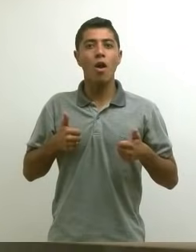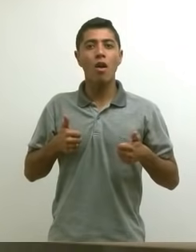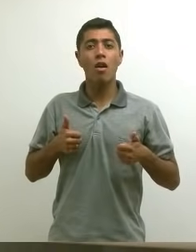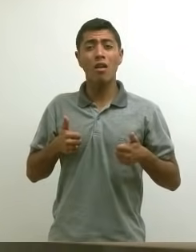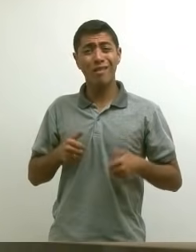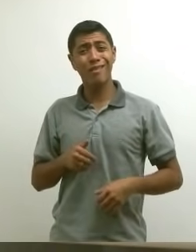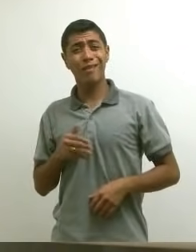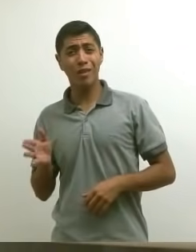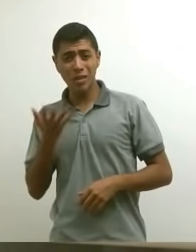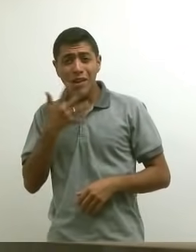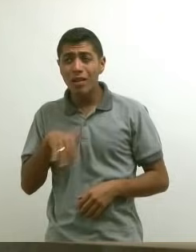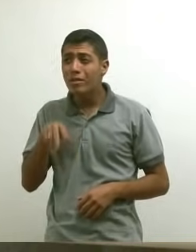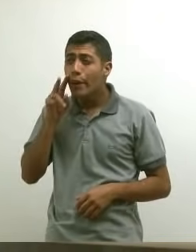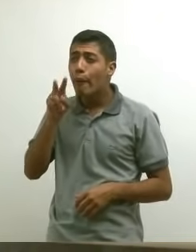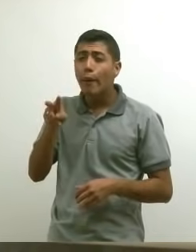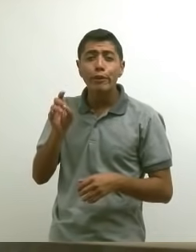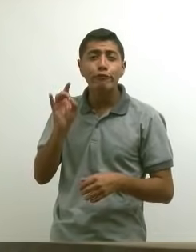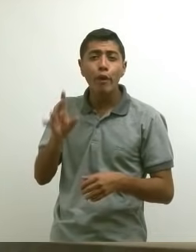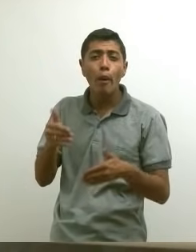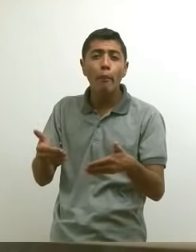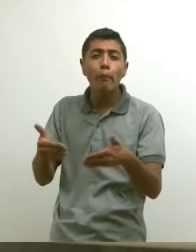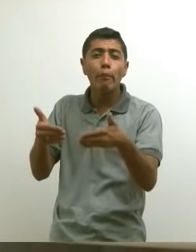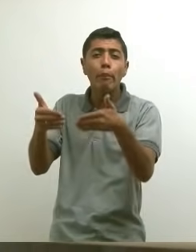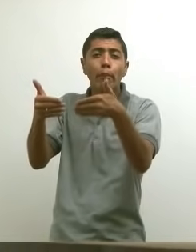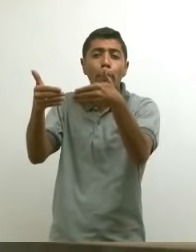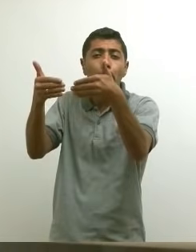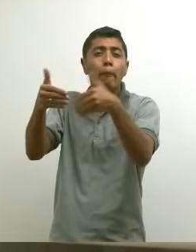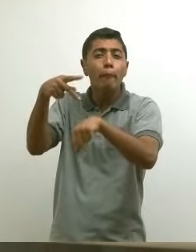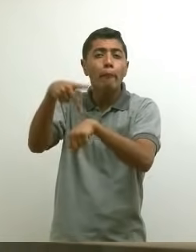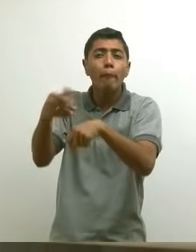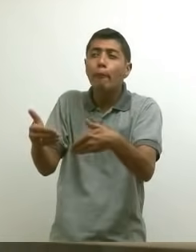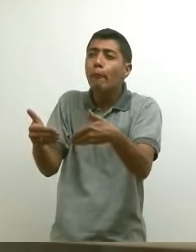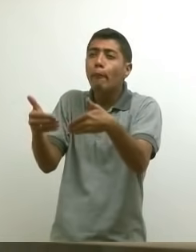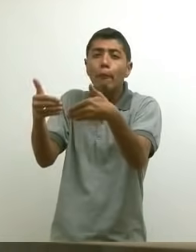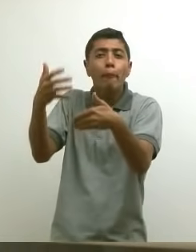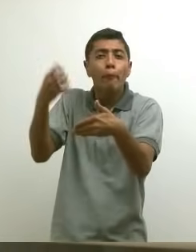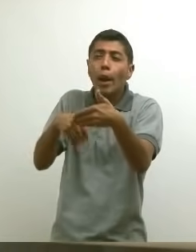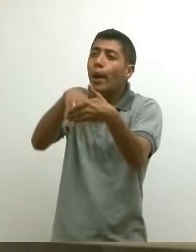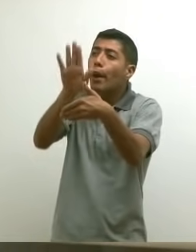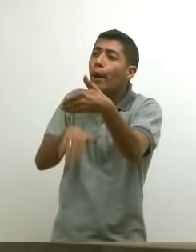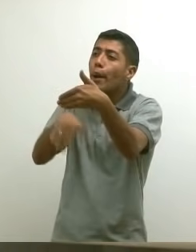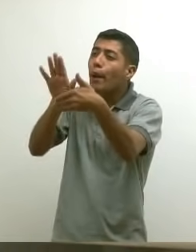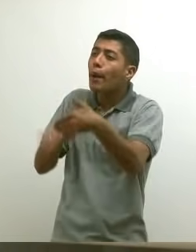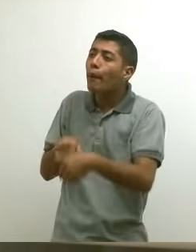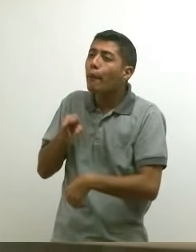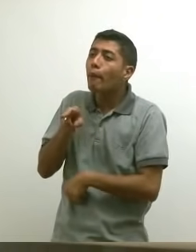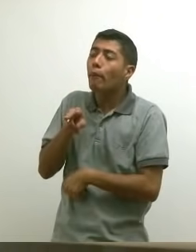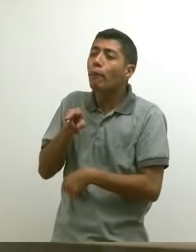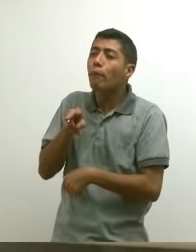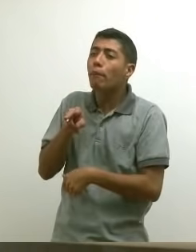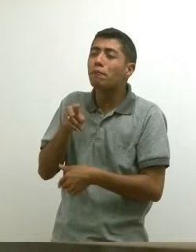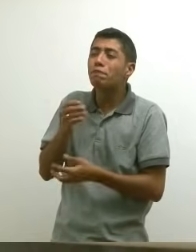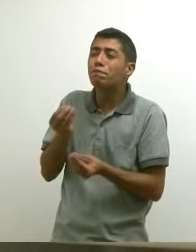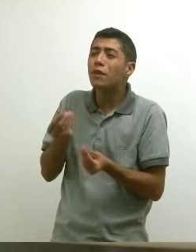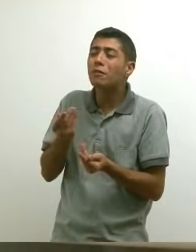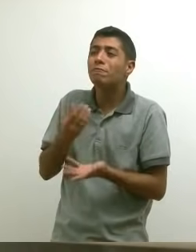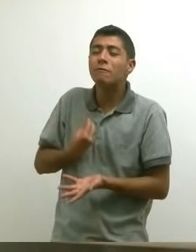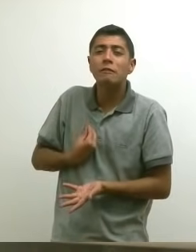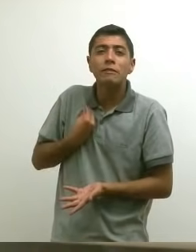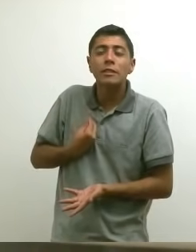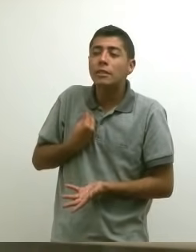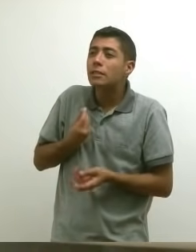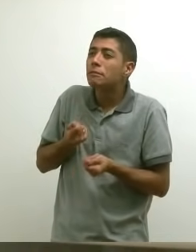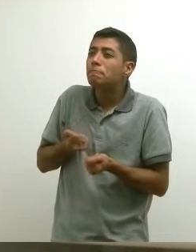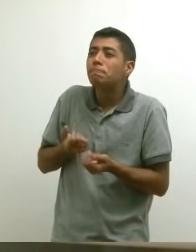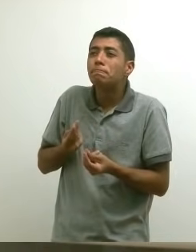com a juliana gatti no instituto árvores vivas que ela mapeou o foto aérea as árvores do hospital os ângulos de visão das